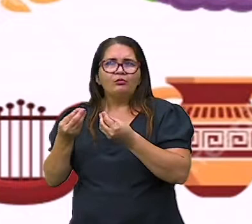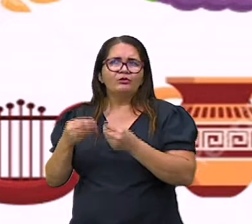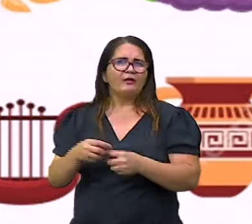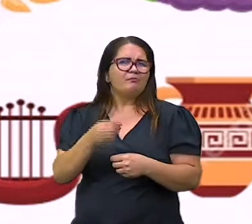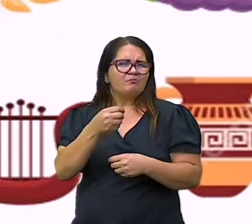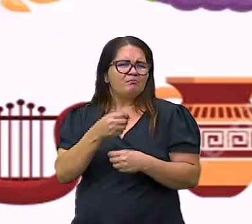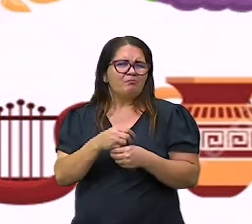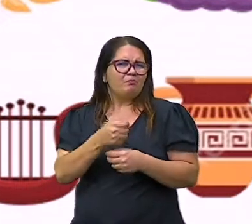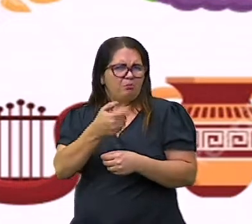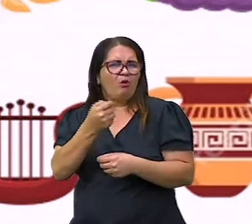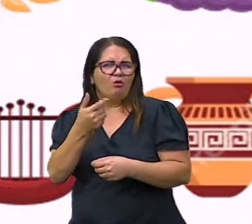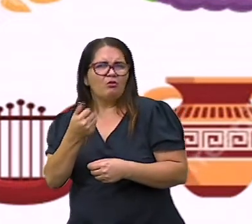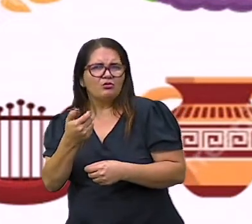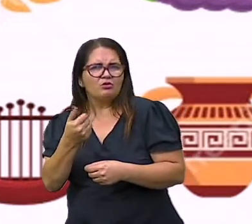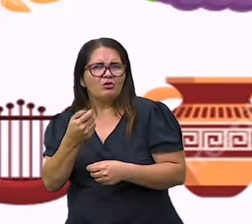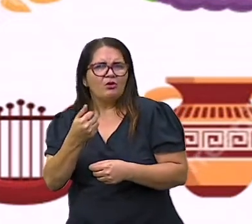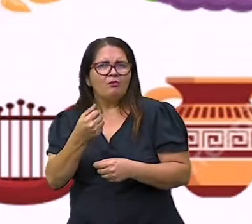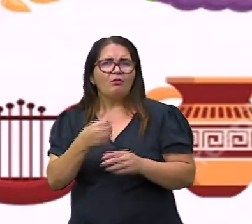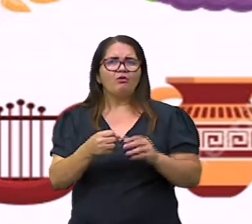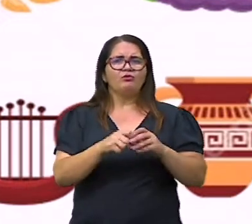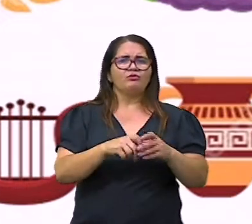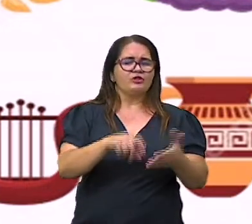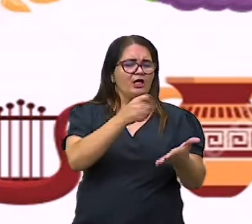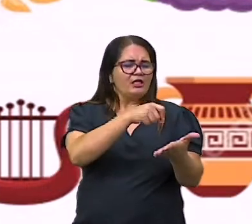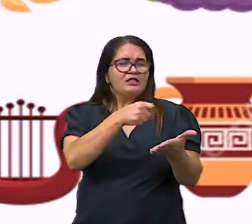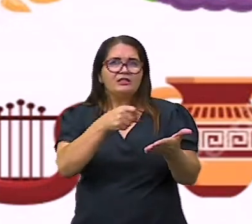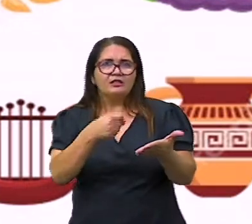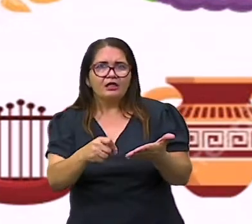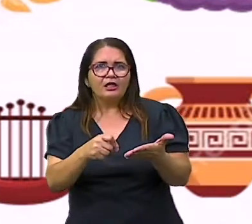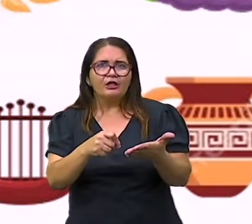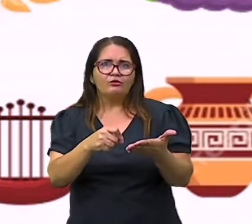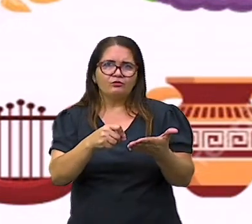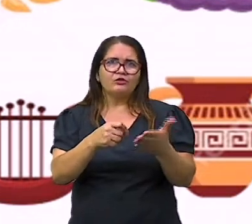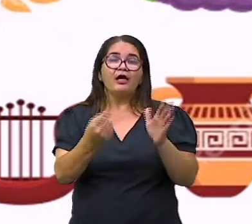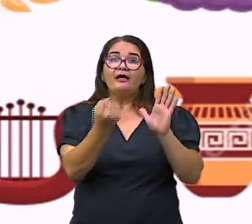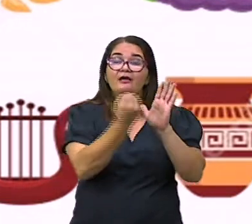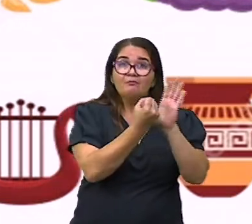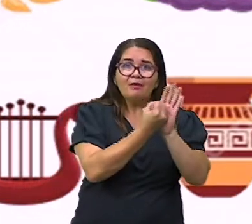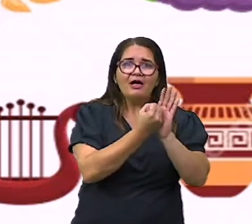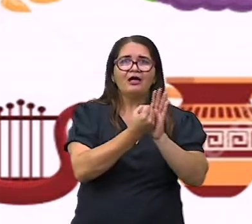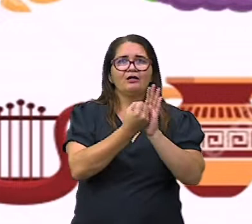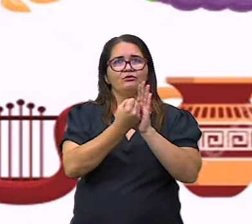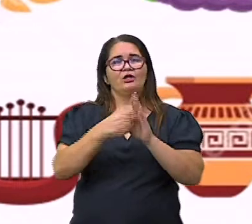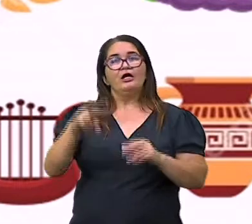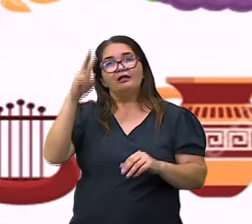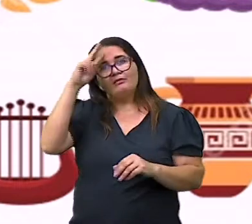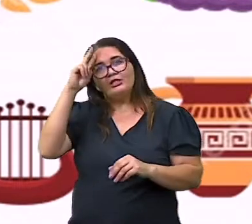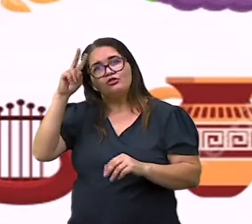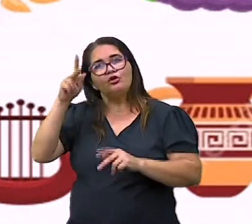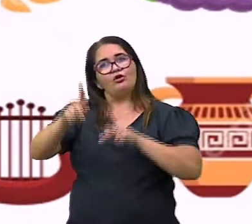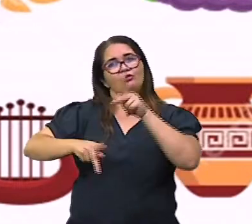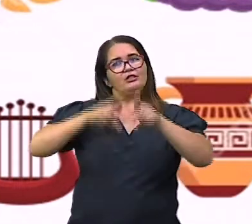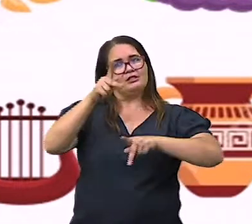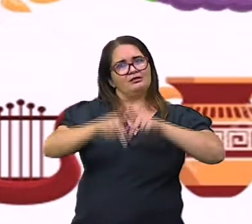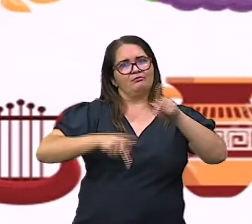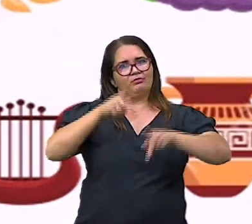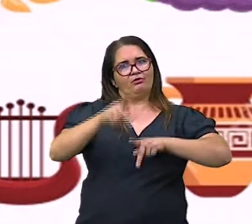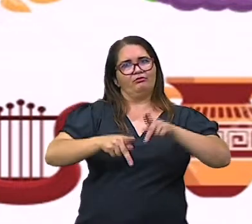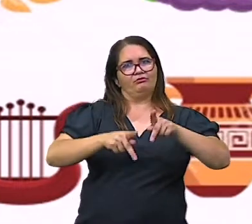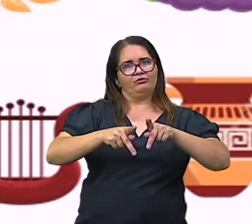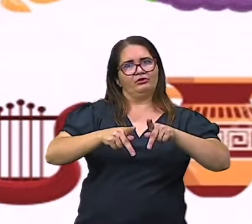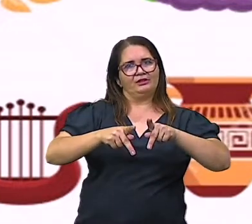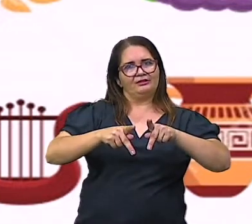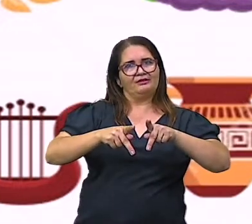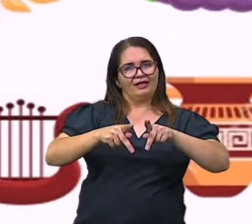registros sobre essa fase. A vida, ela gira em torno dos gênios, e há